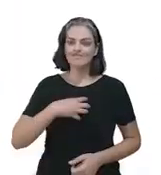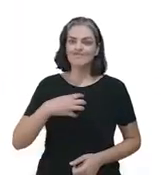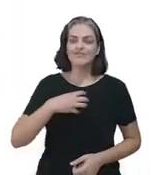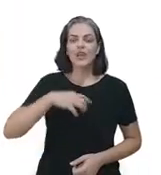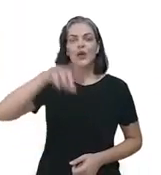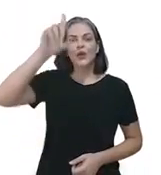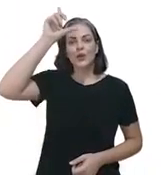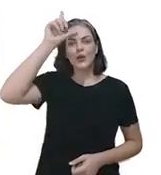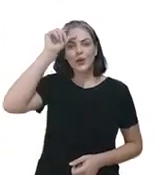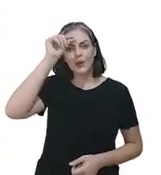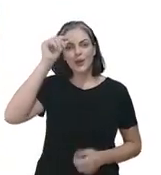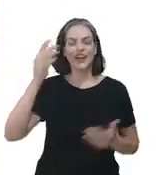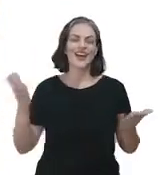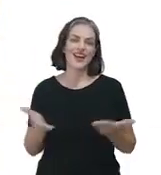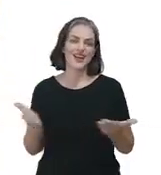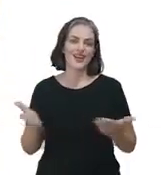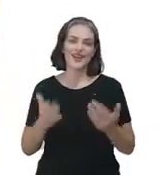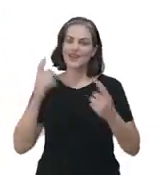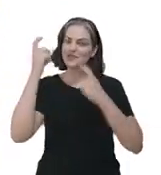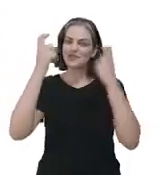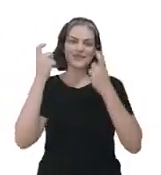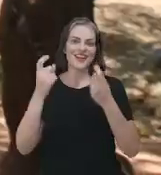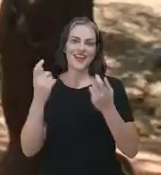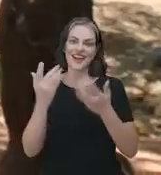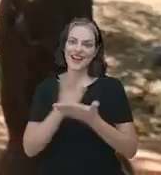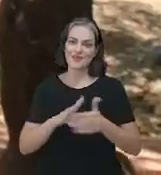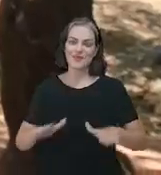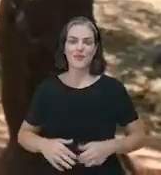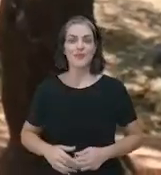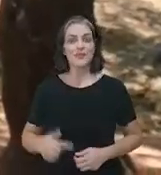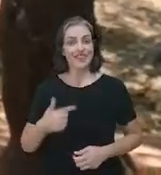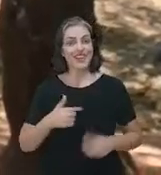Simplesmente aquele alívio que a gente tem de ter preocupação mais. Estou muito